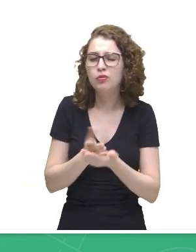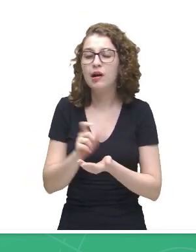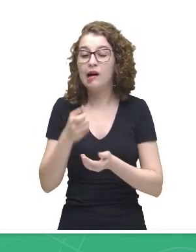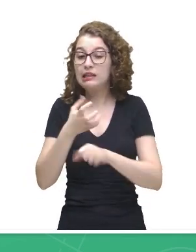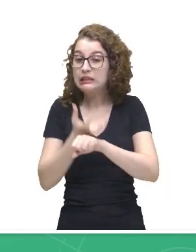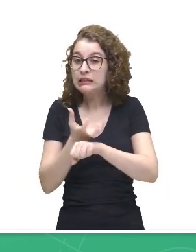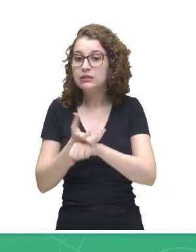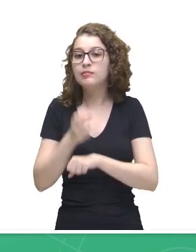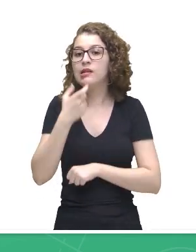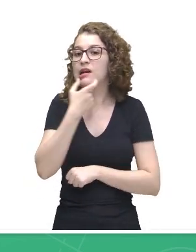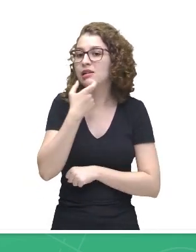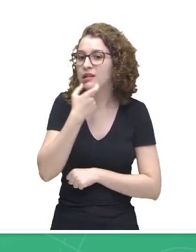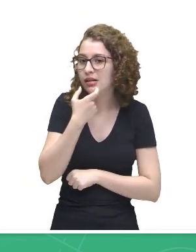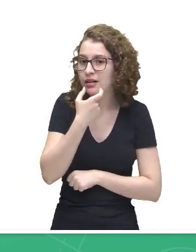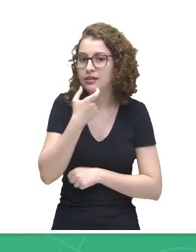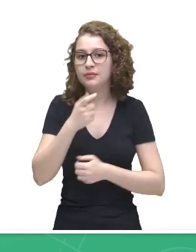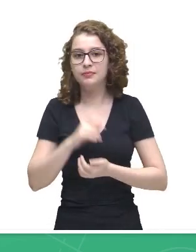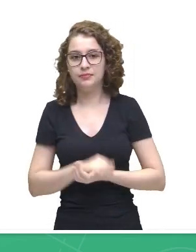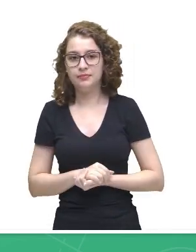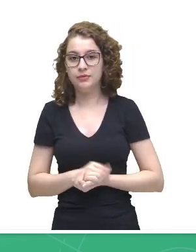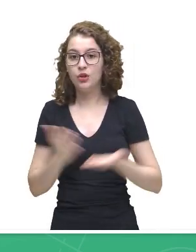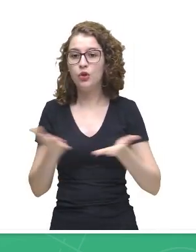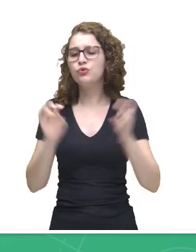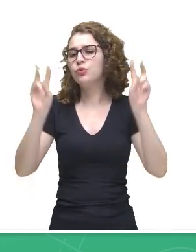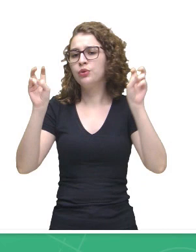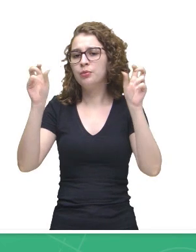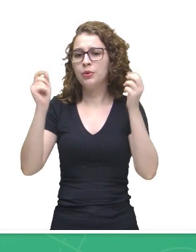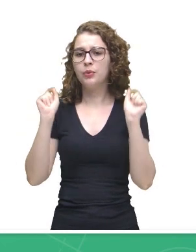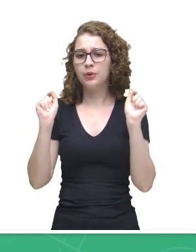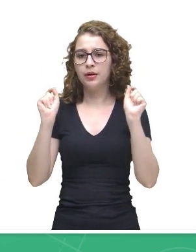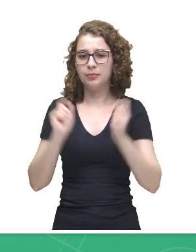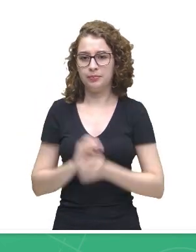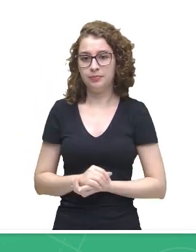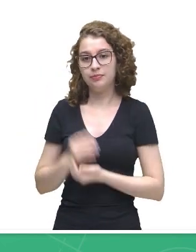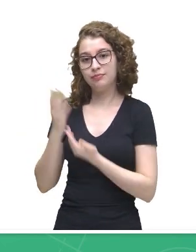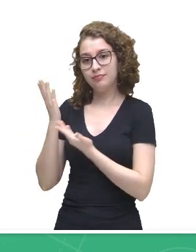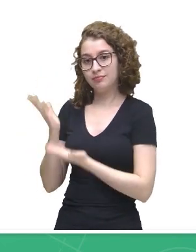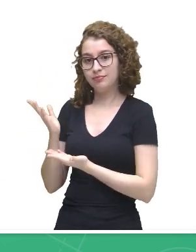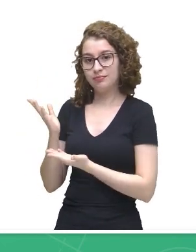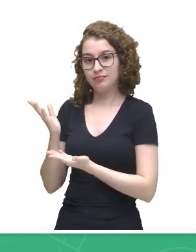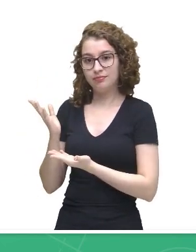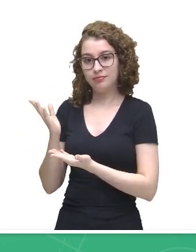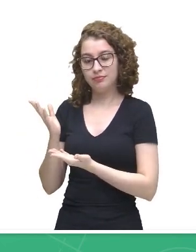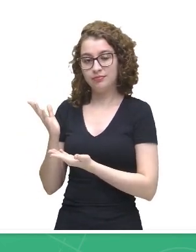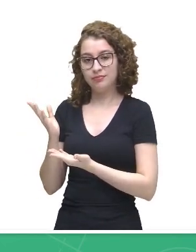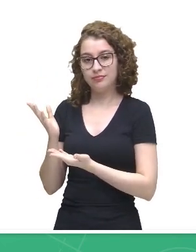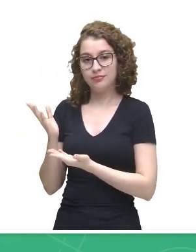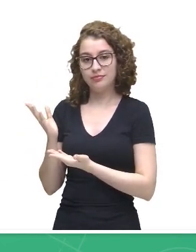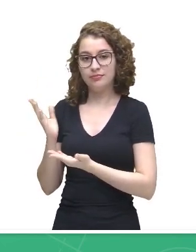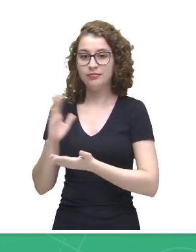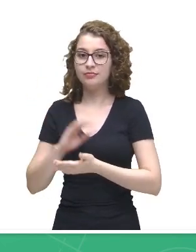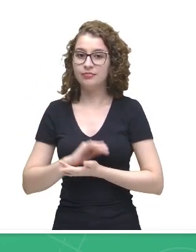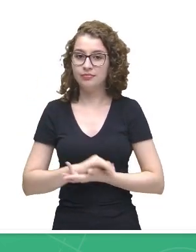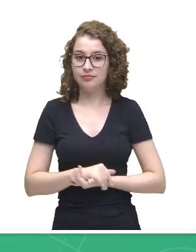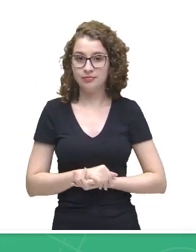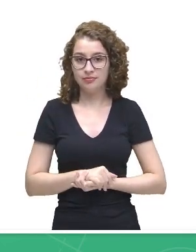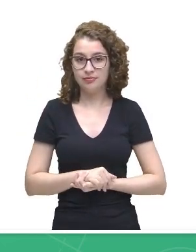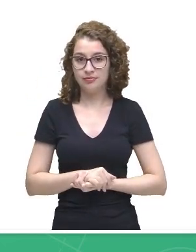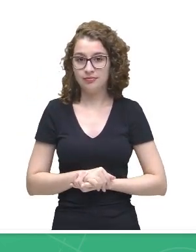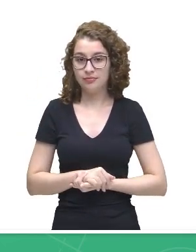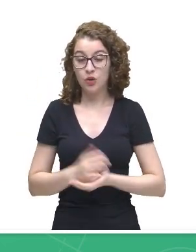o conteúdo da aula de hoje. Let's go! E hoje, vejam comigo, eu vou falar de um assunto que é